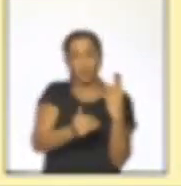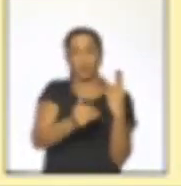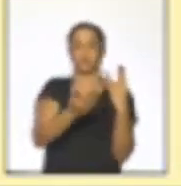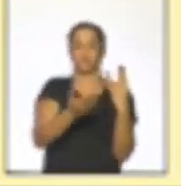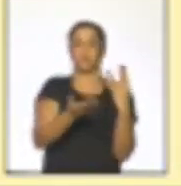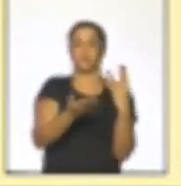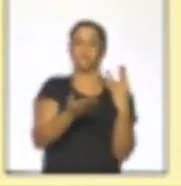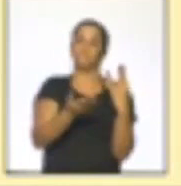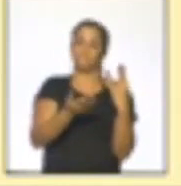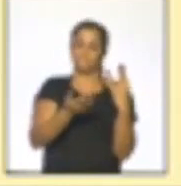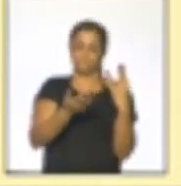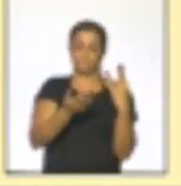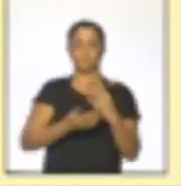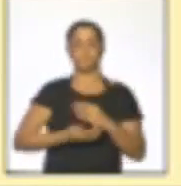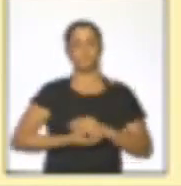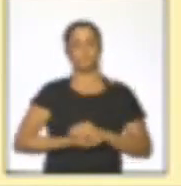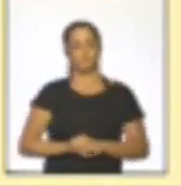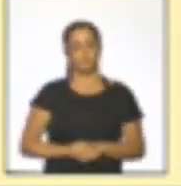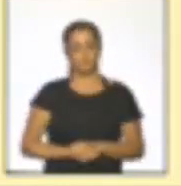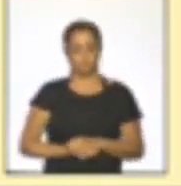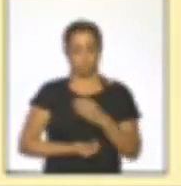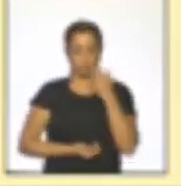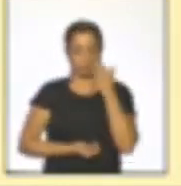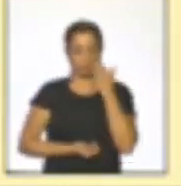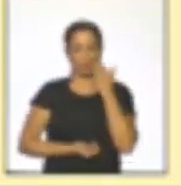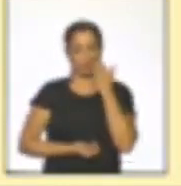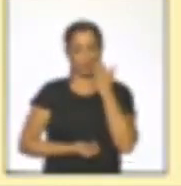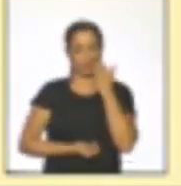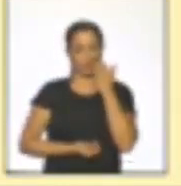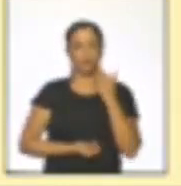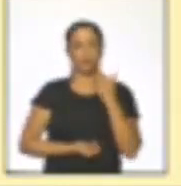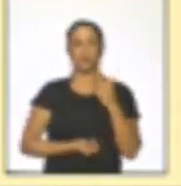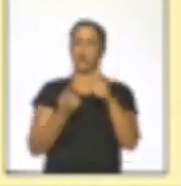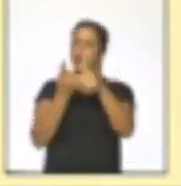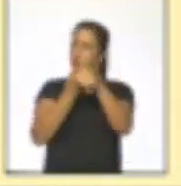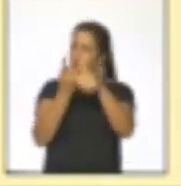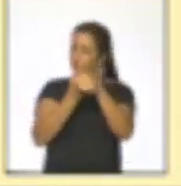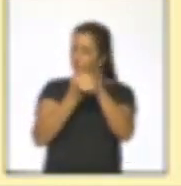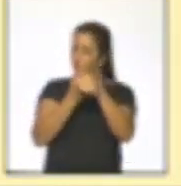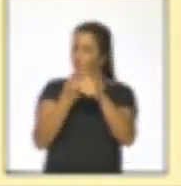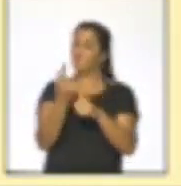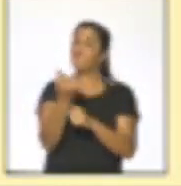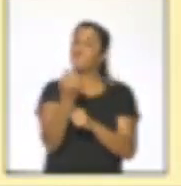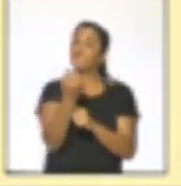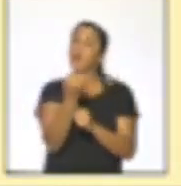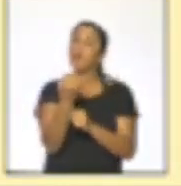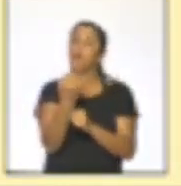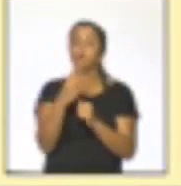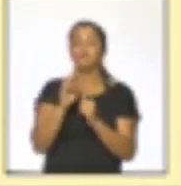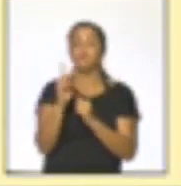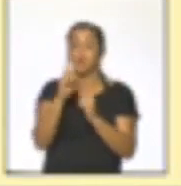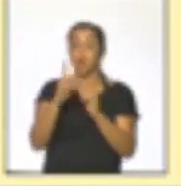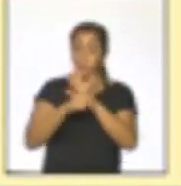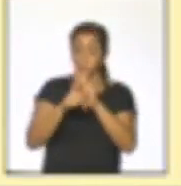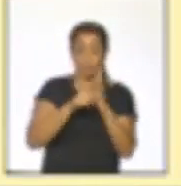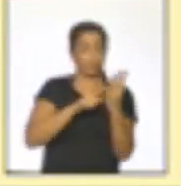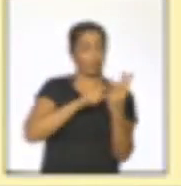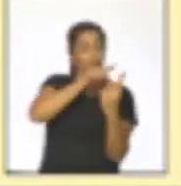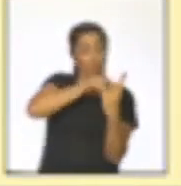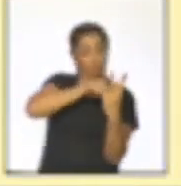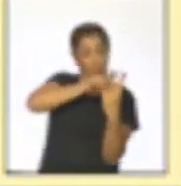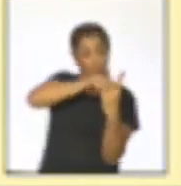24 desceu. Então, o primeiro valor da raiz vai ser quem? Vai ser o